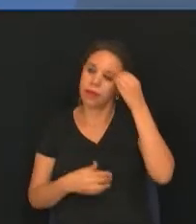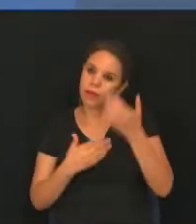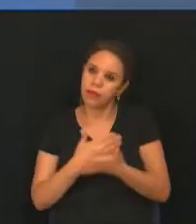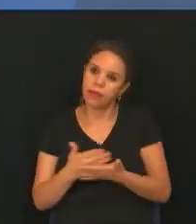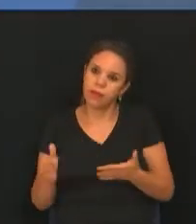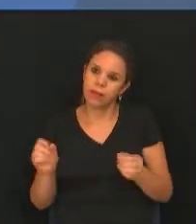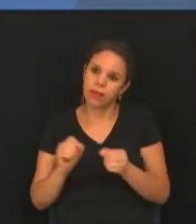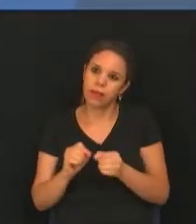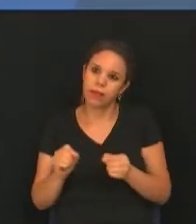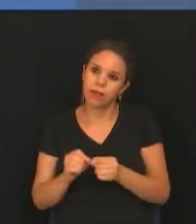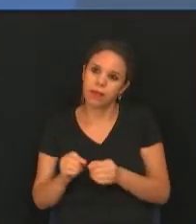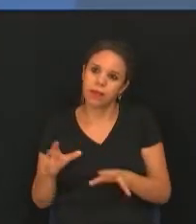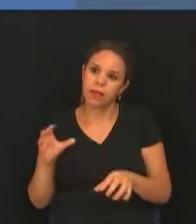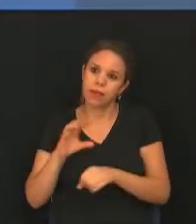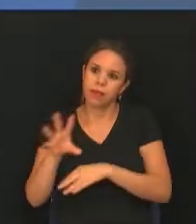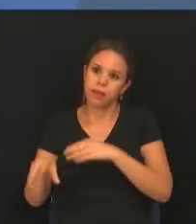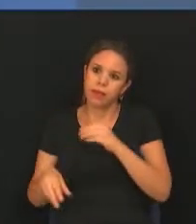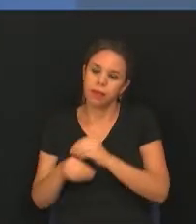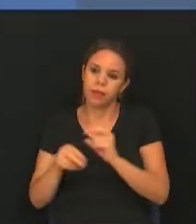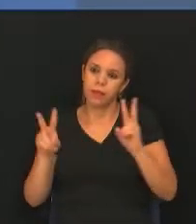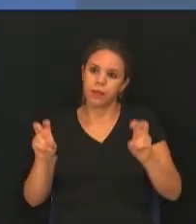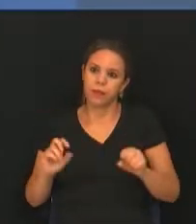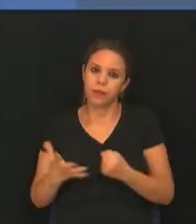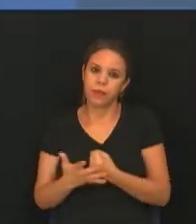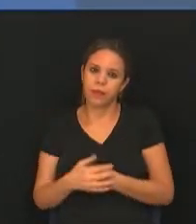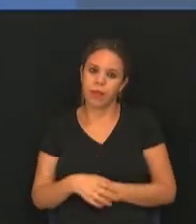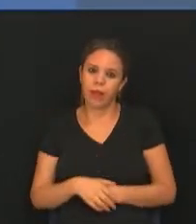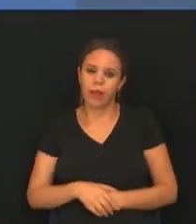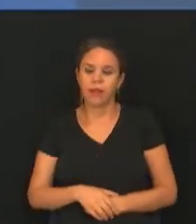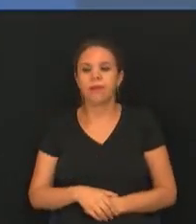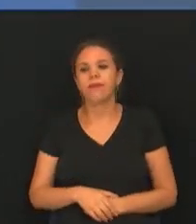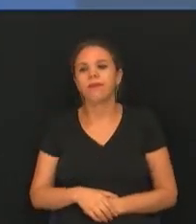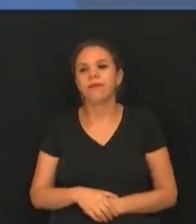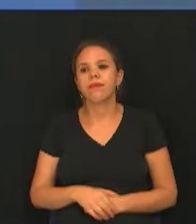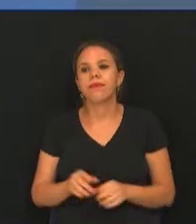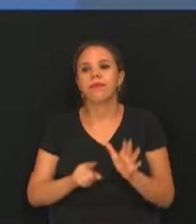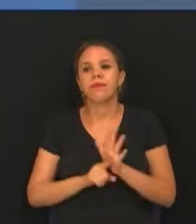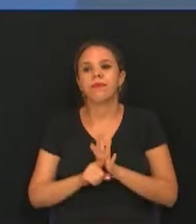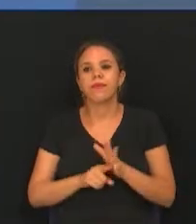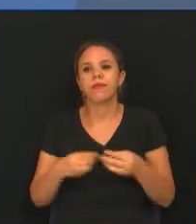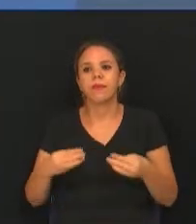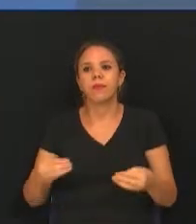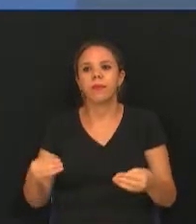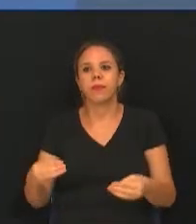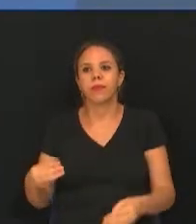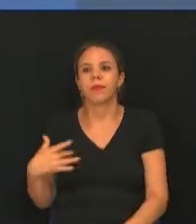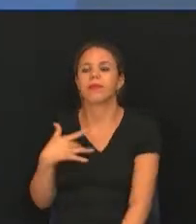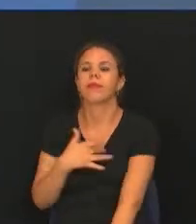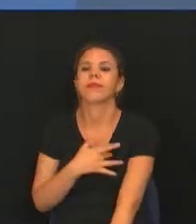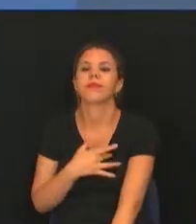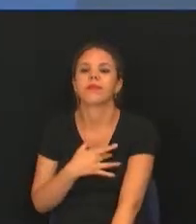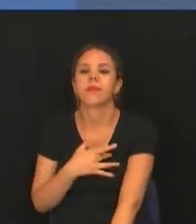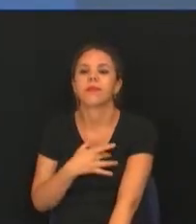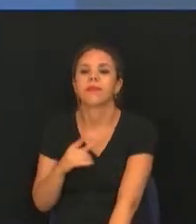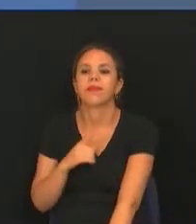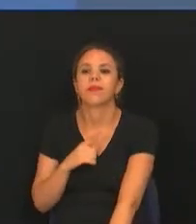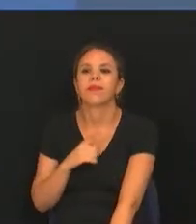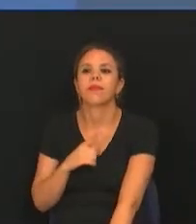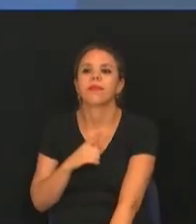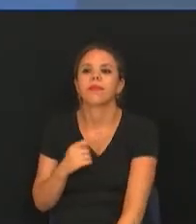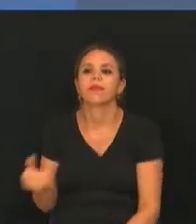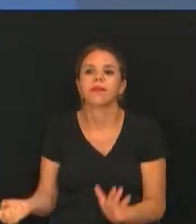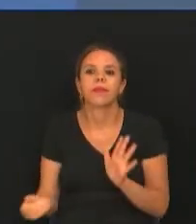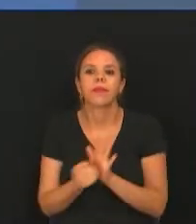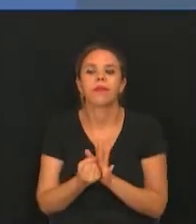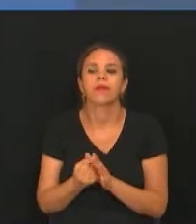fazendo aquela atualização em relação à Covid-19, porque de acordo com o Ministério da Saúde, nós tivemos o registro no